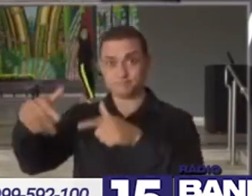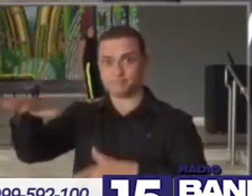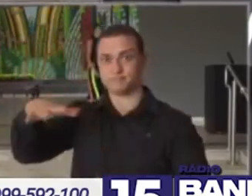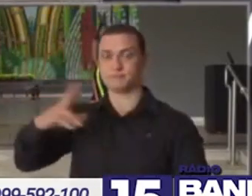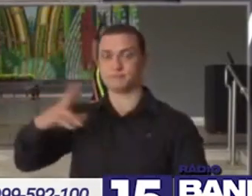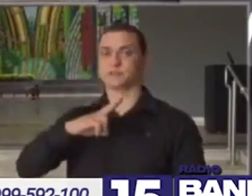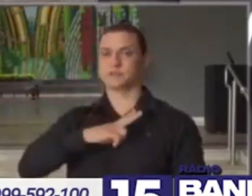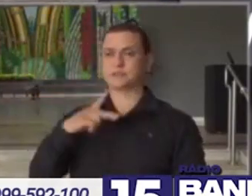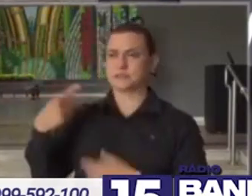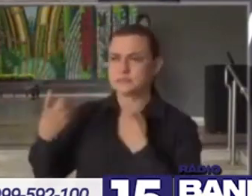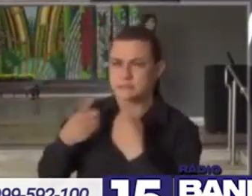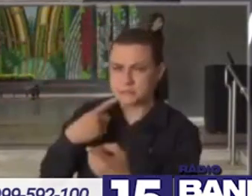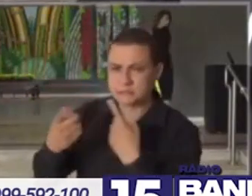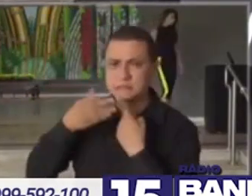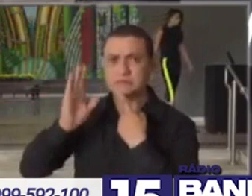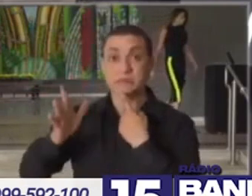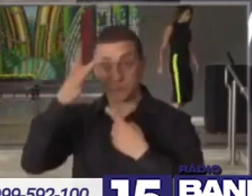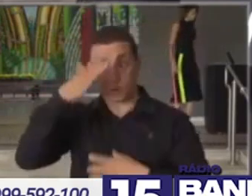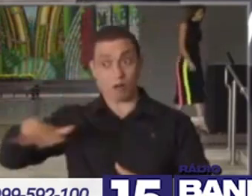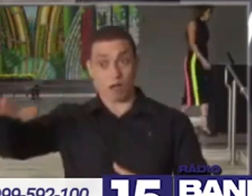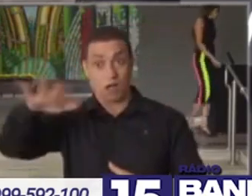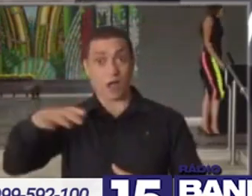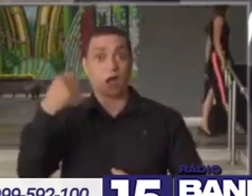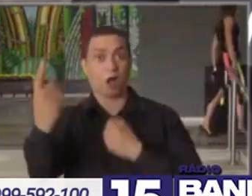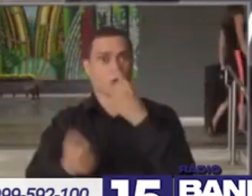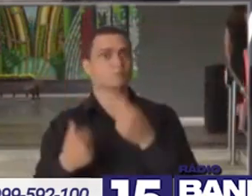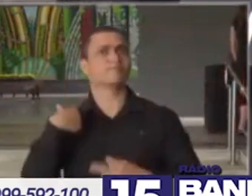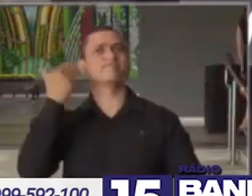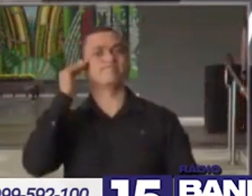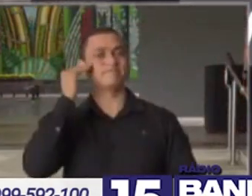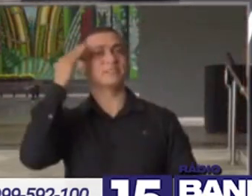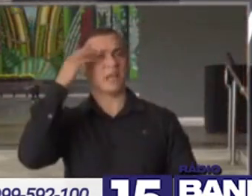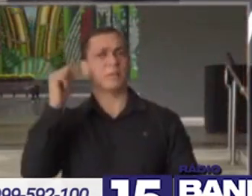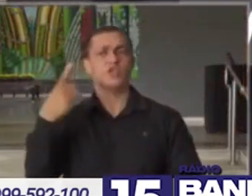também a suspensão de dívidas e parcelamento de contas.